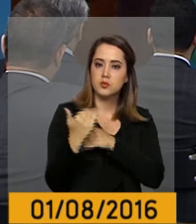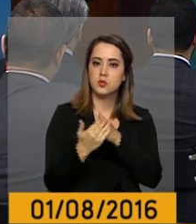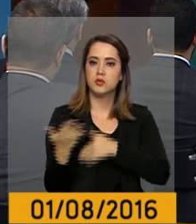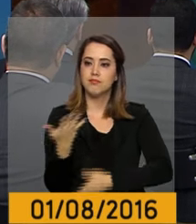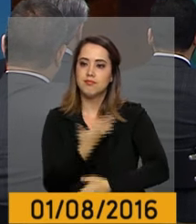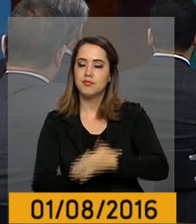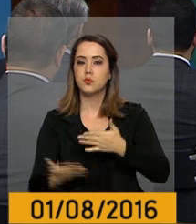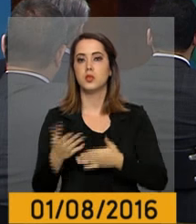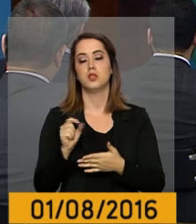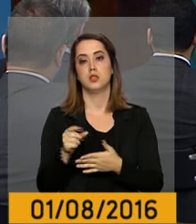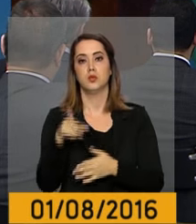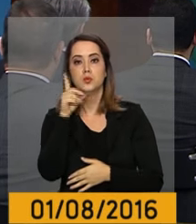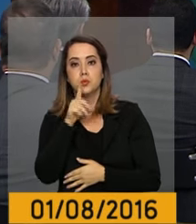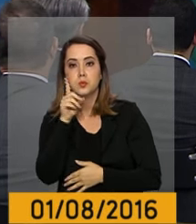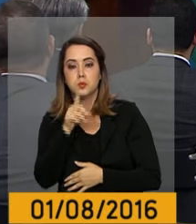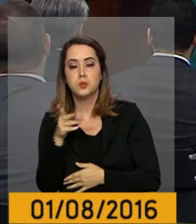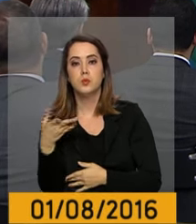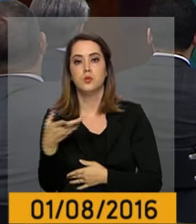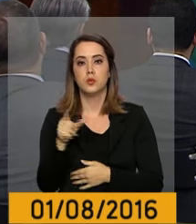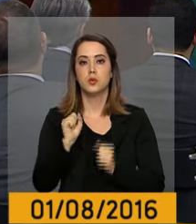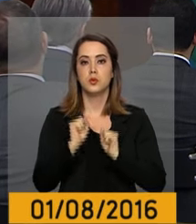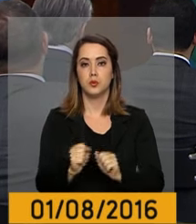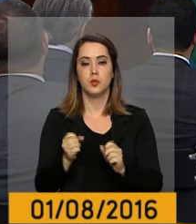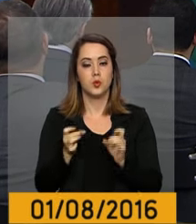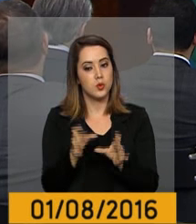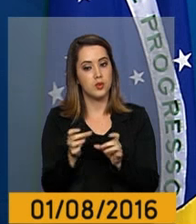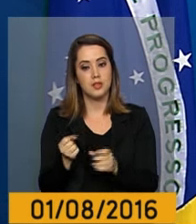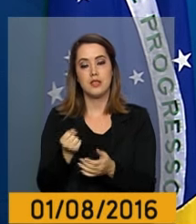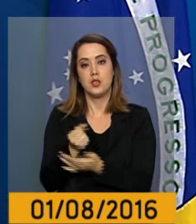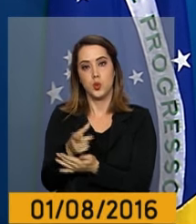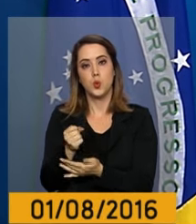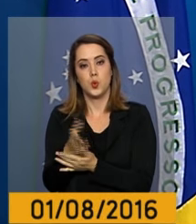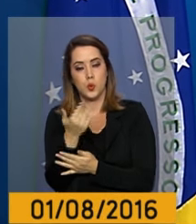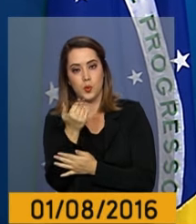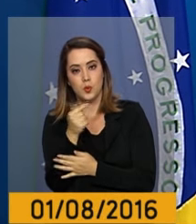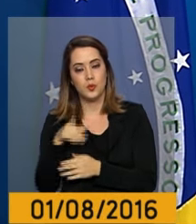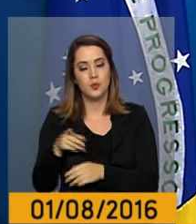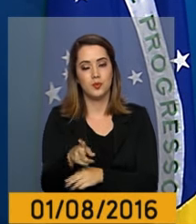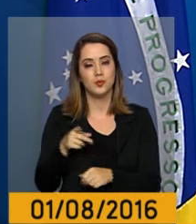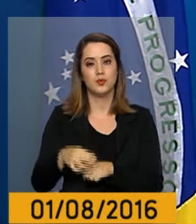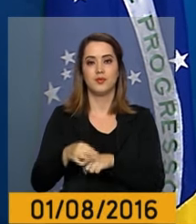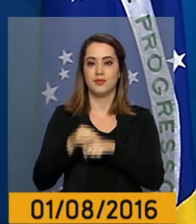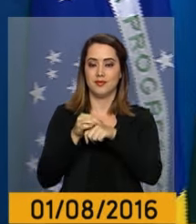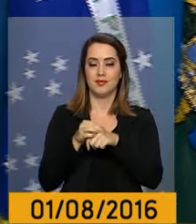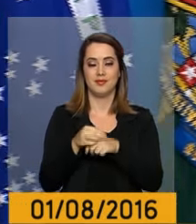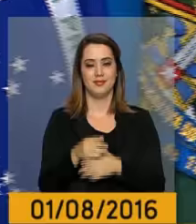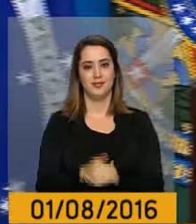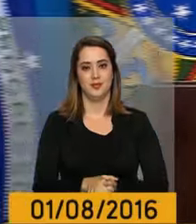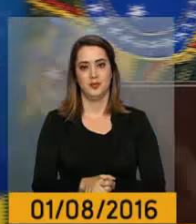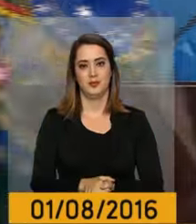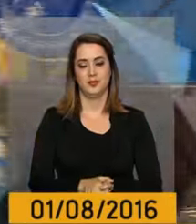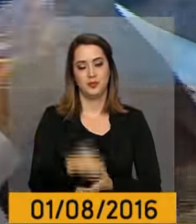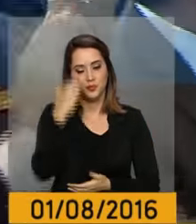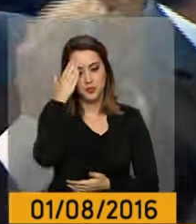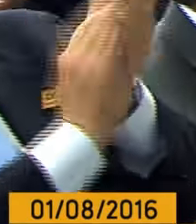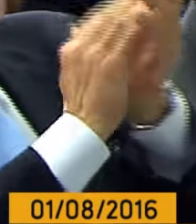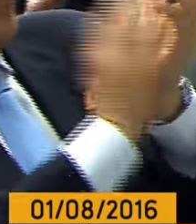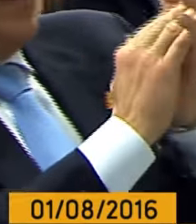relações e que os Estados Unidos possam consumir cada vez mais carne bovina brasileira. Muito obrigado.